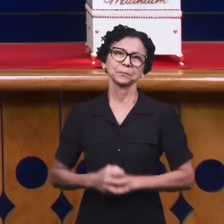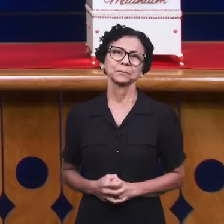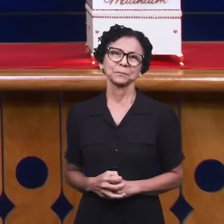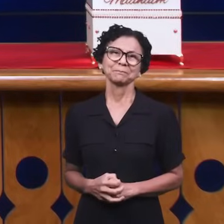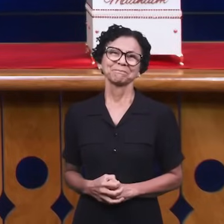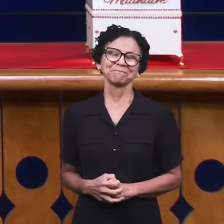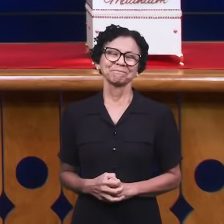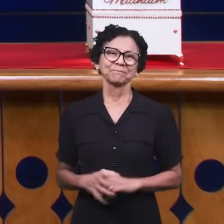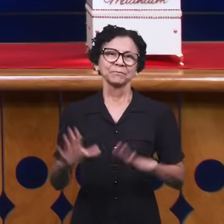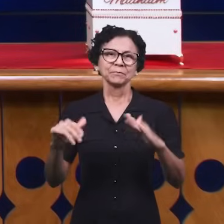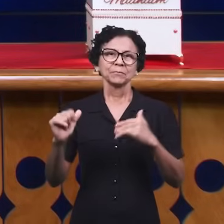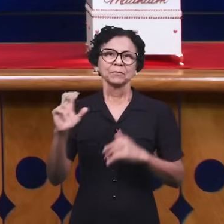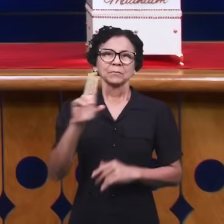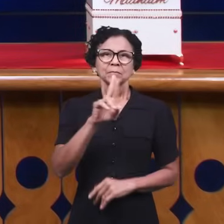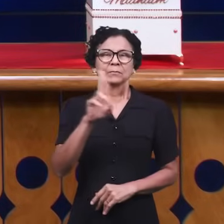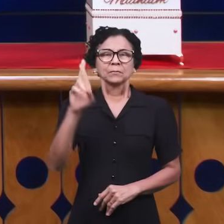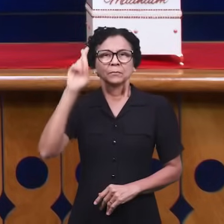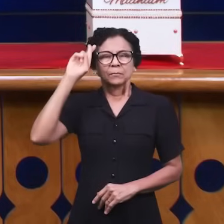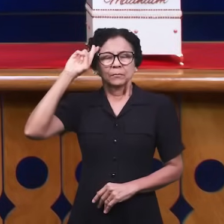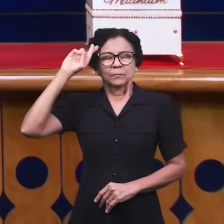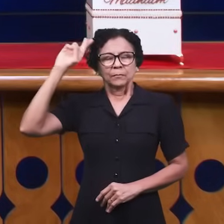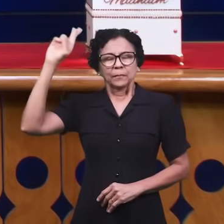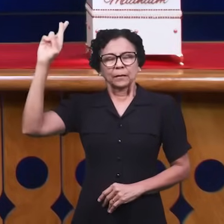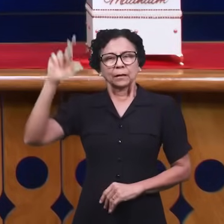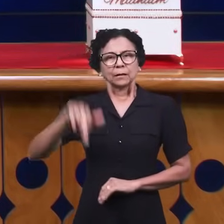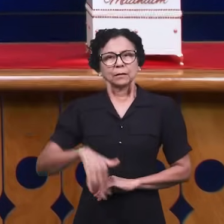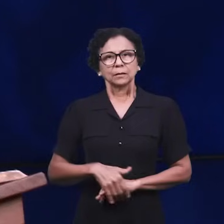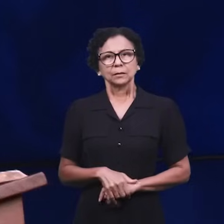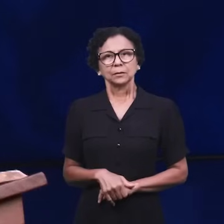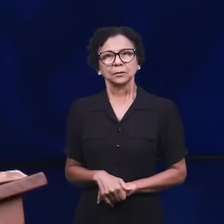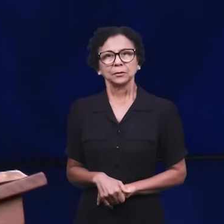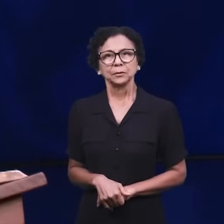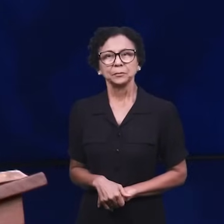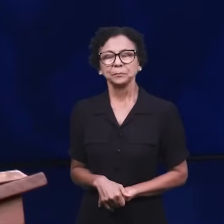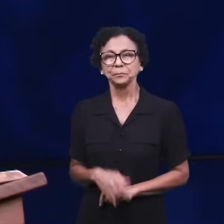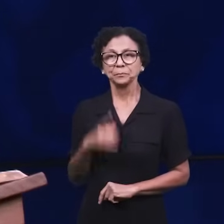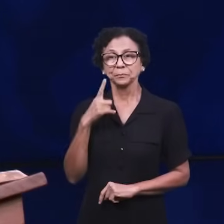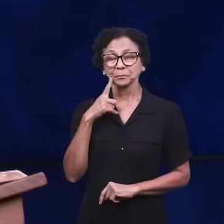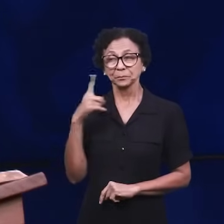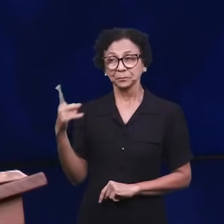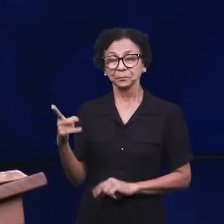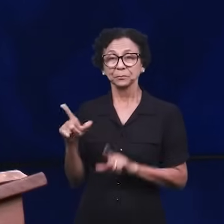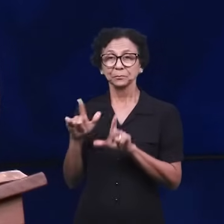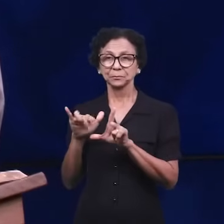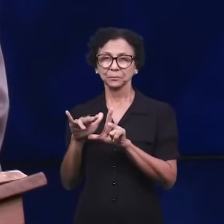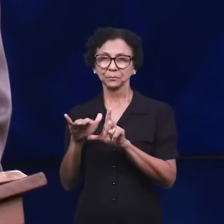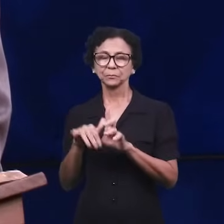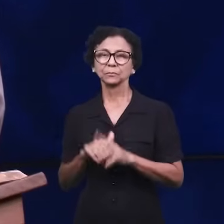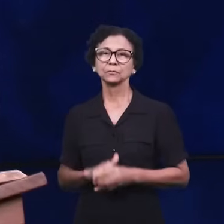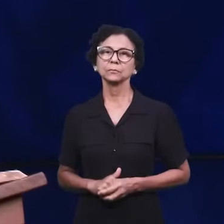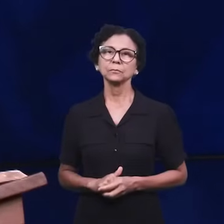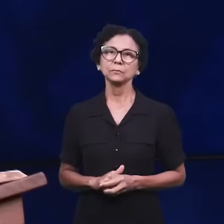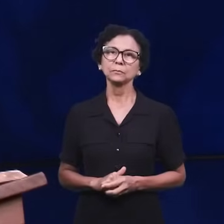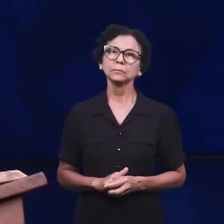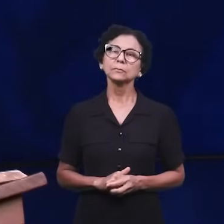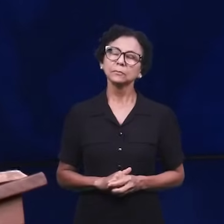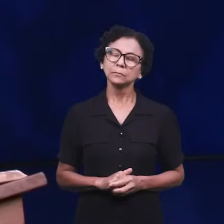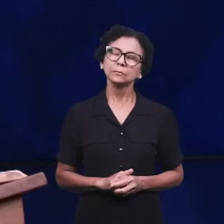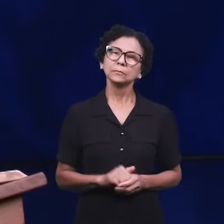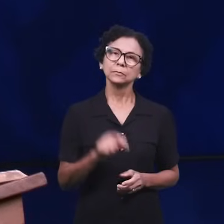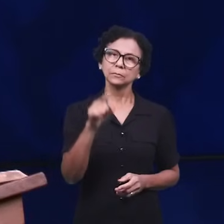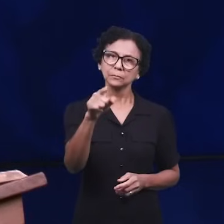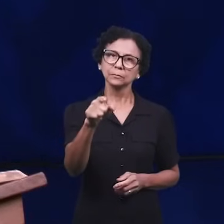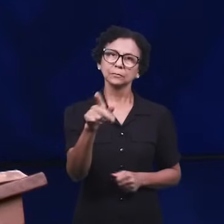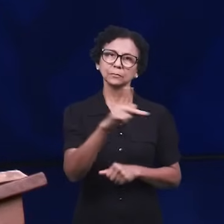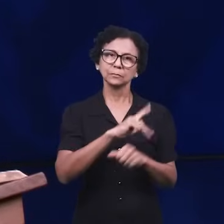Amém. Louvado seja o nome do Senhor. Está aparecendo na tela o QR Code para você que